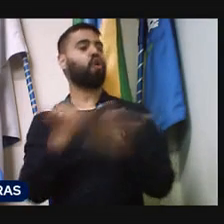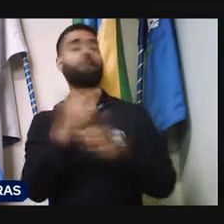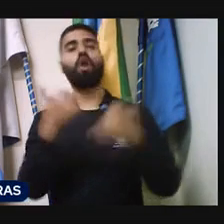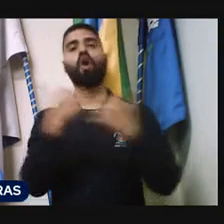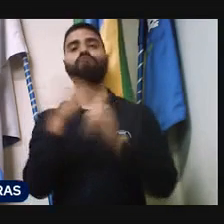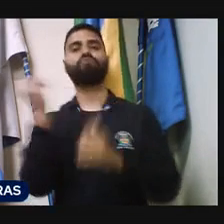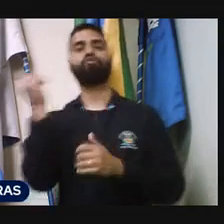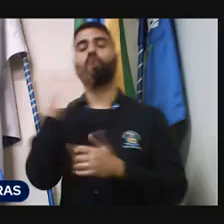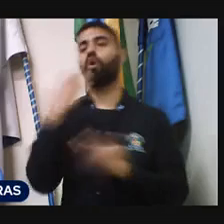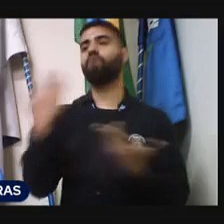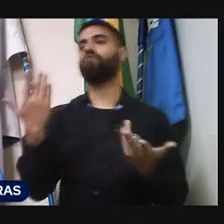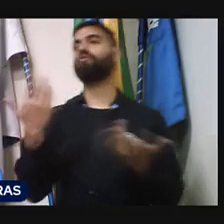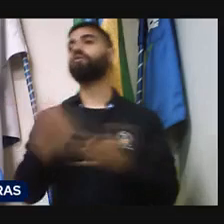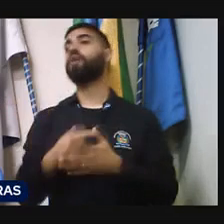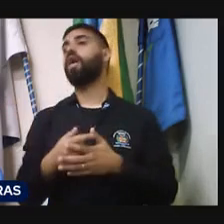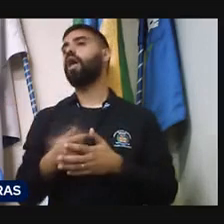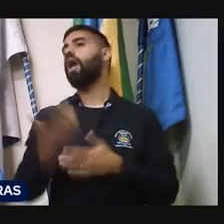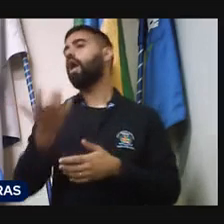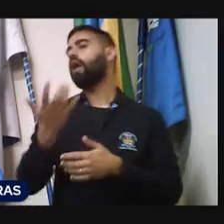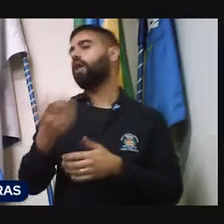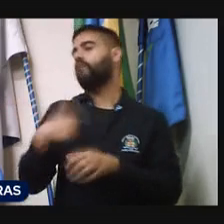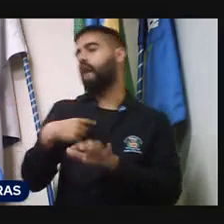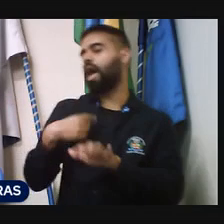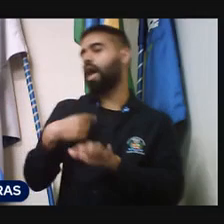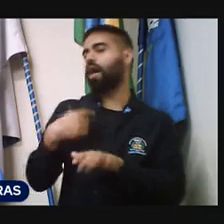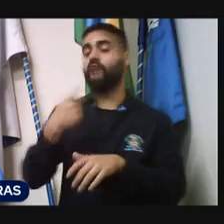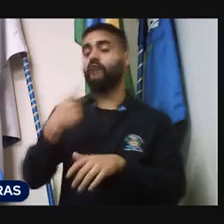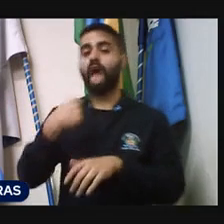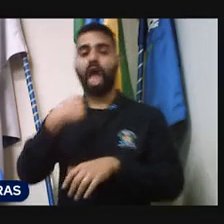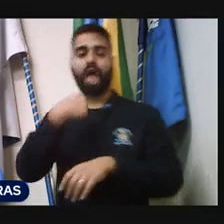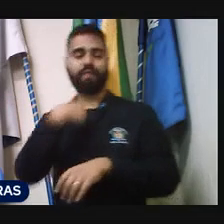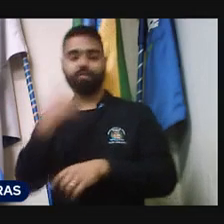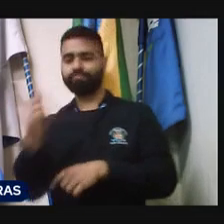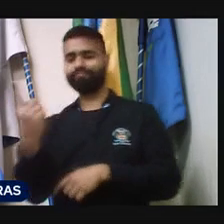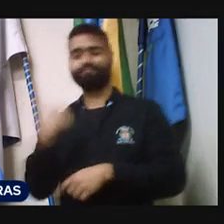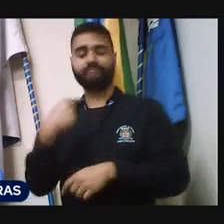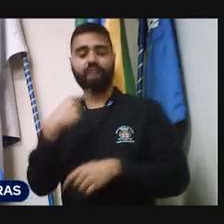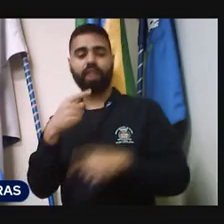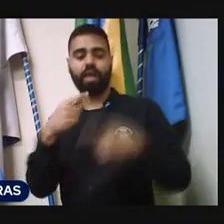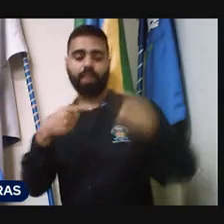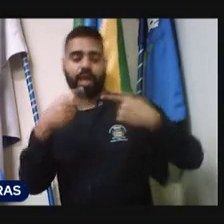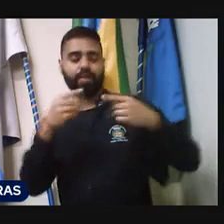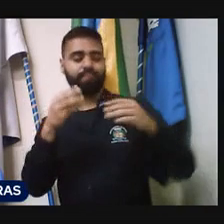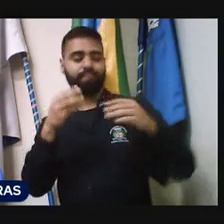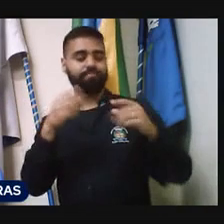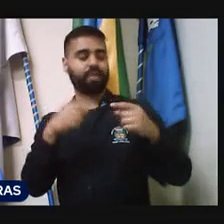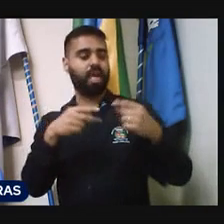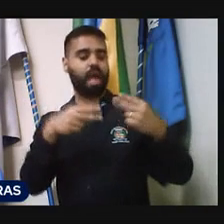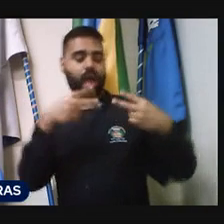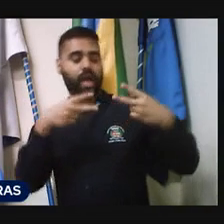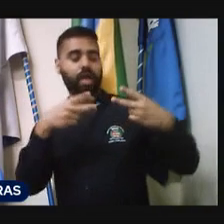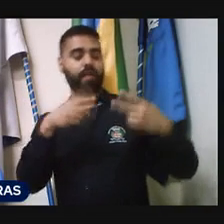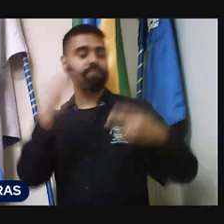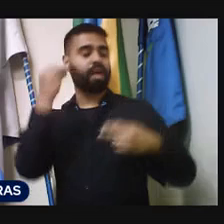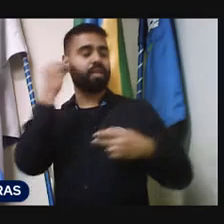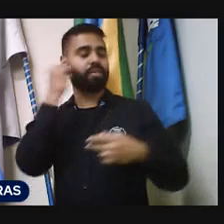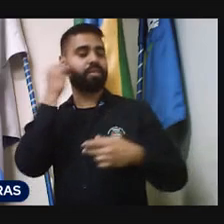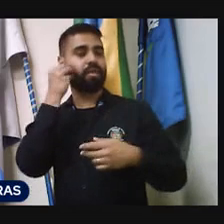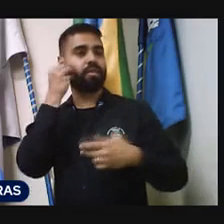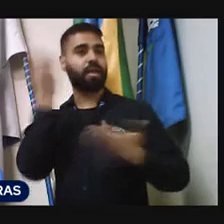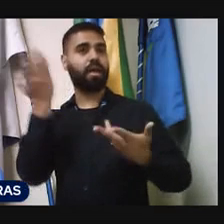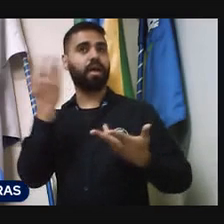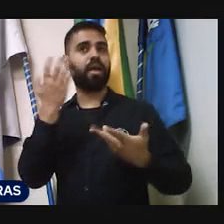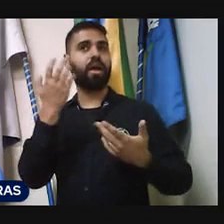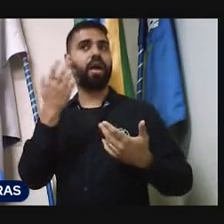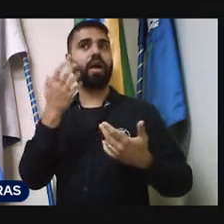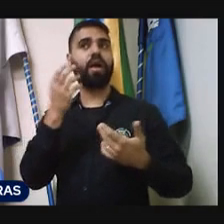convencer querendo falar comigo pessoalmente para tentar atender uma